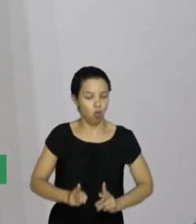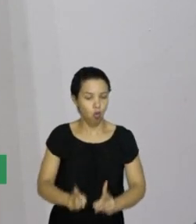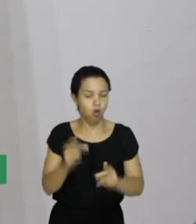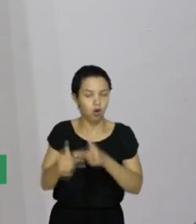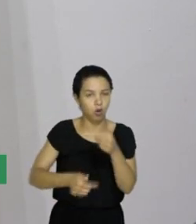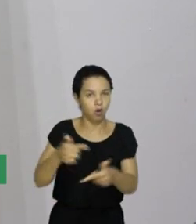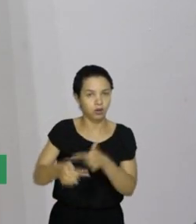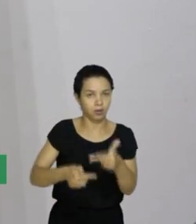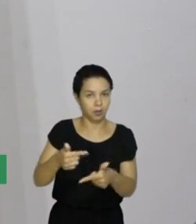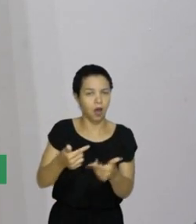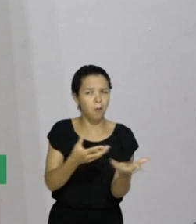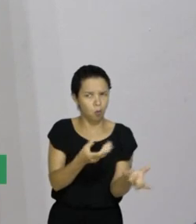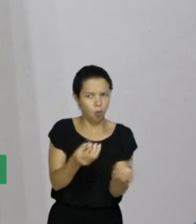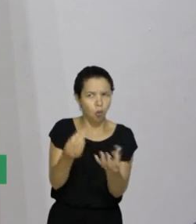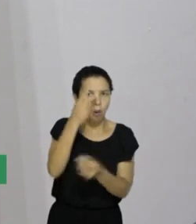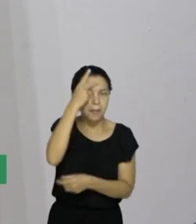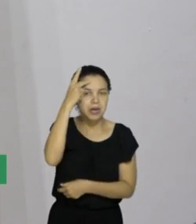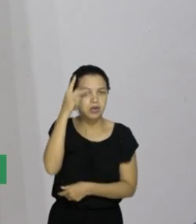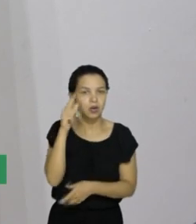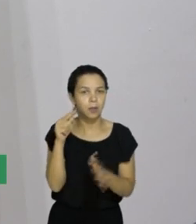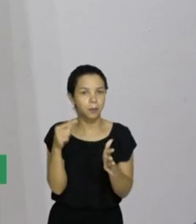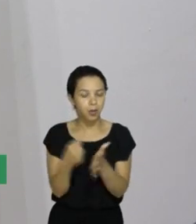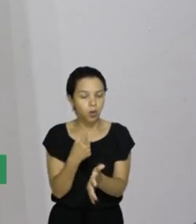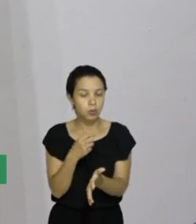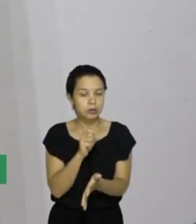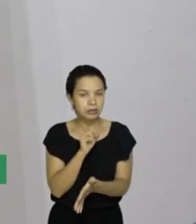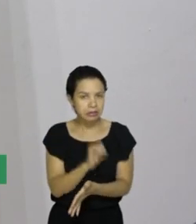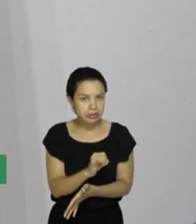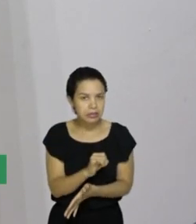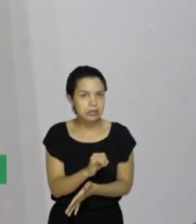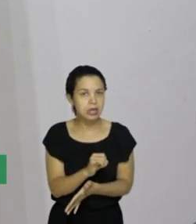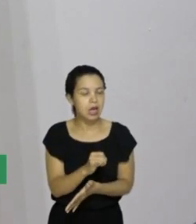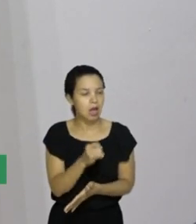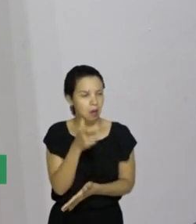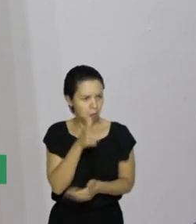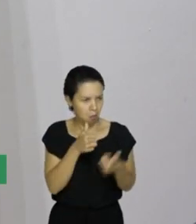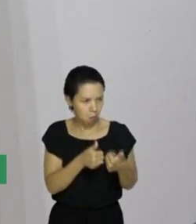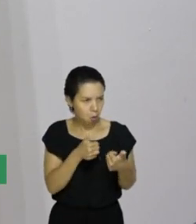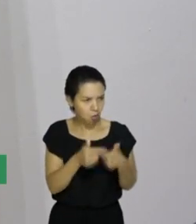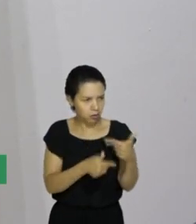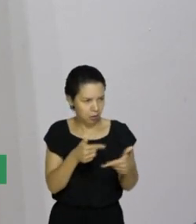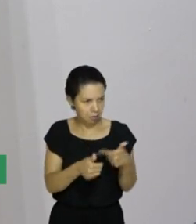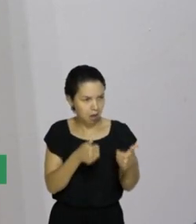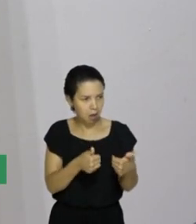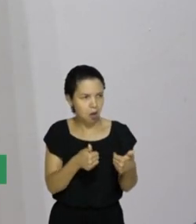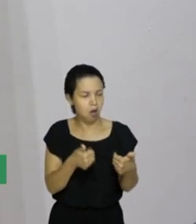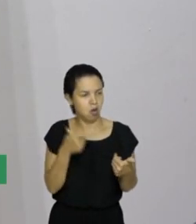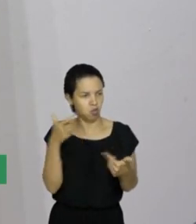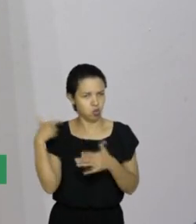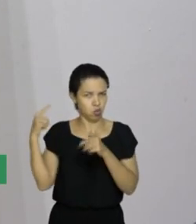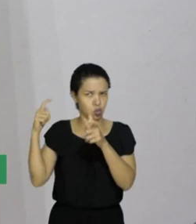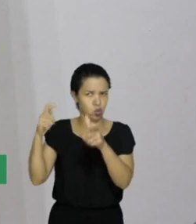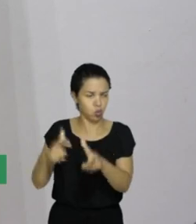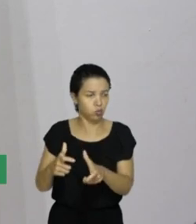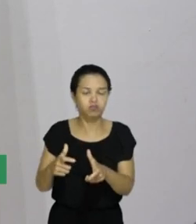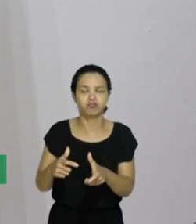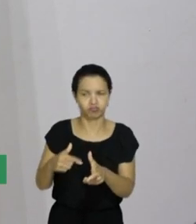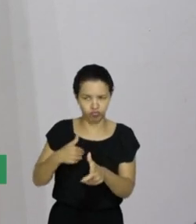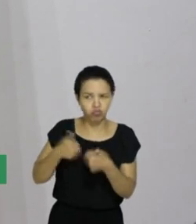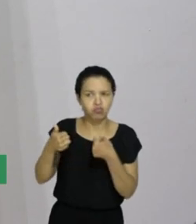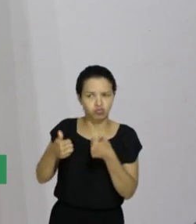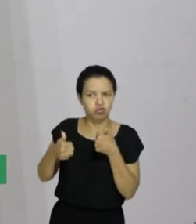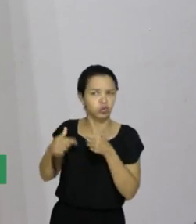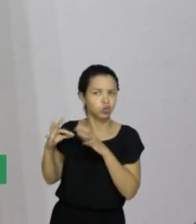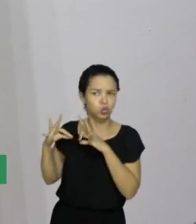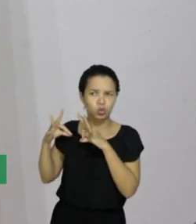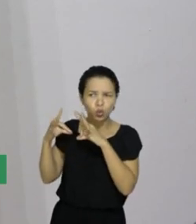muitas pessoas me perguntam se valeu a pena eu respondo sim valeu a pena tudo que fiz na vida por